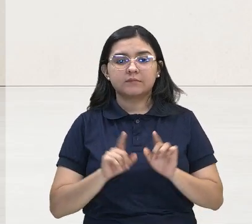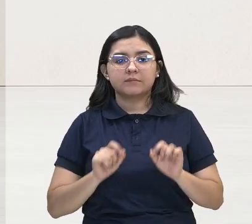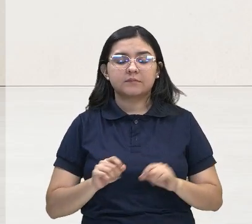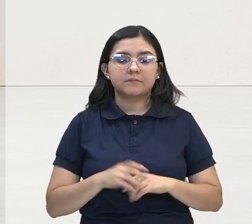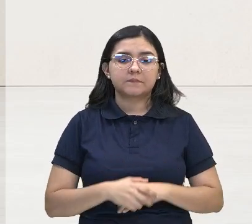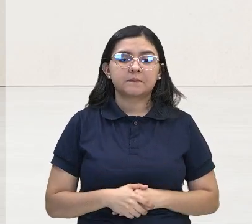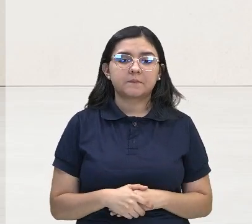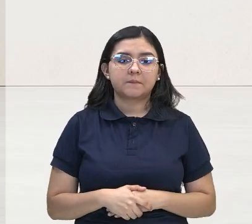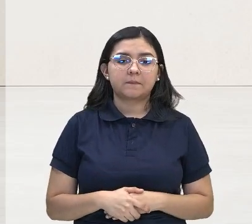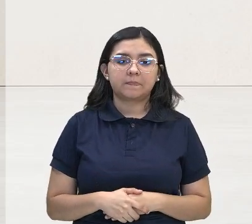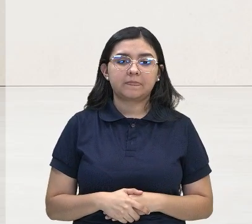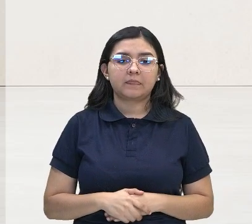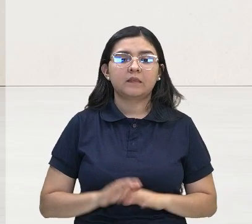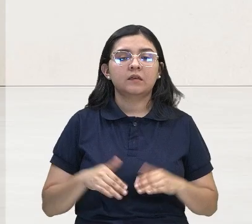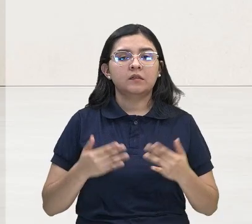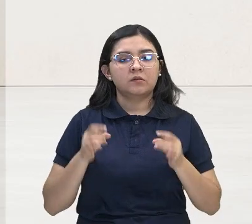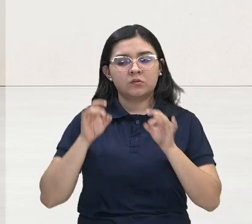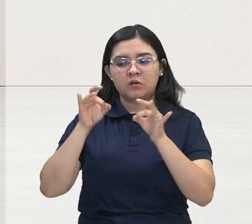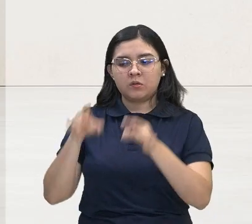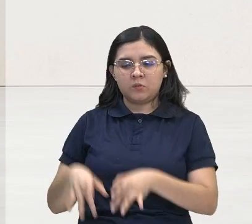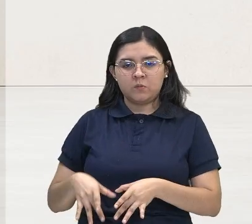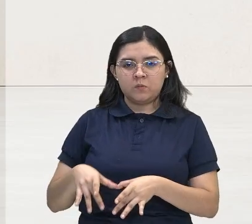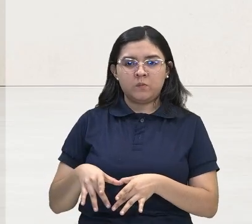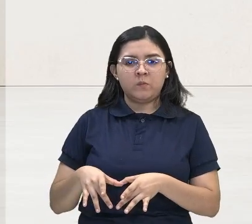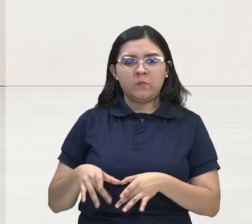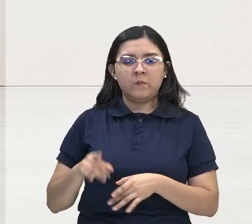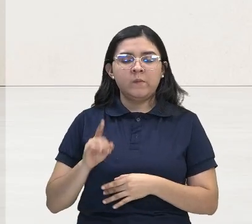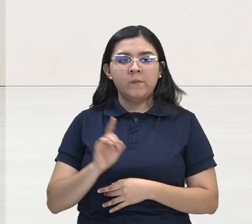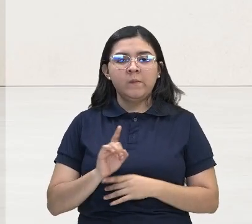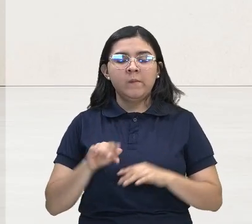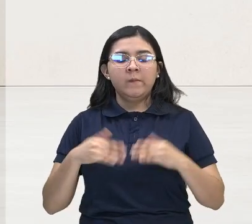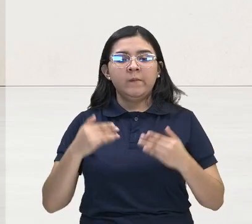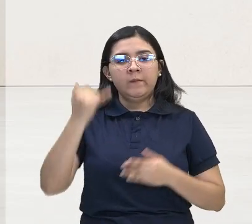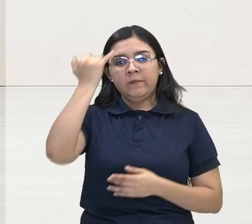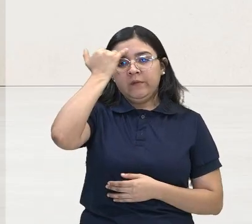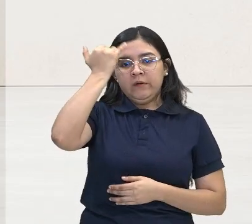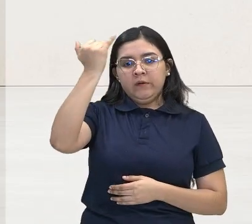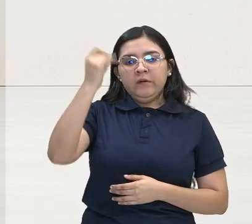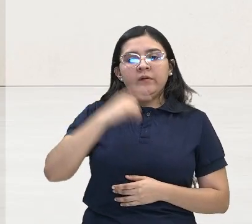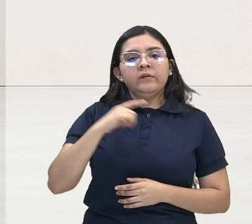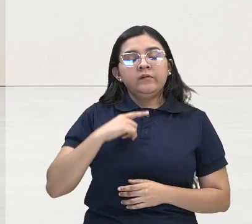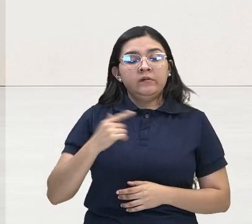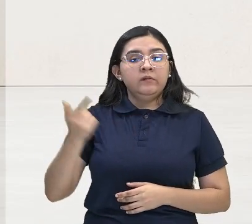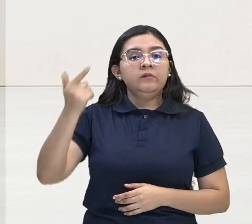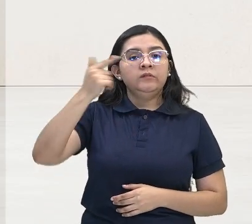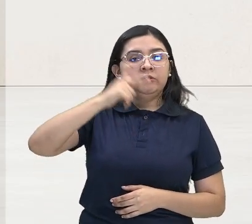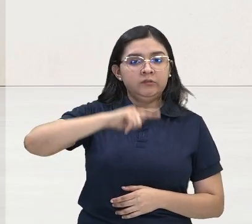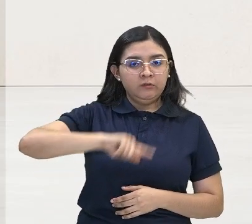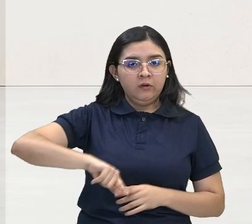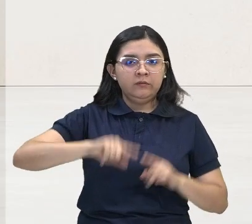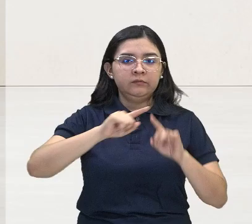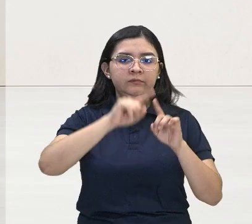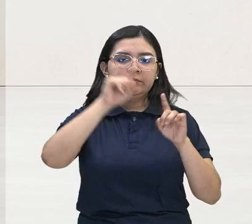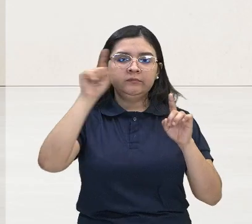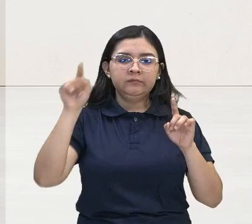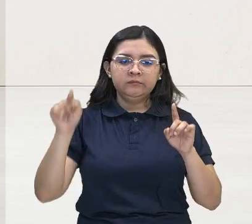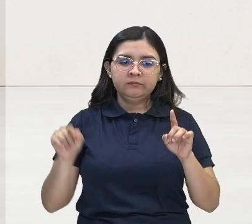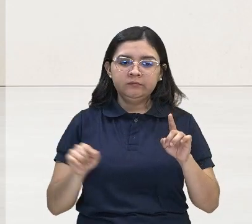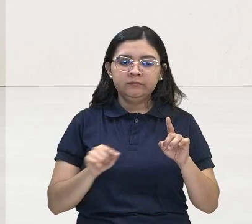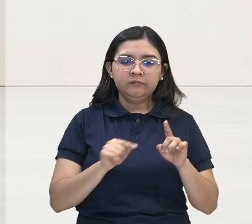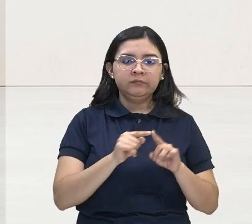aquela necessidade. E aí joga fora? Não. A ideia é que o ciclo comece de novo, que seja uma